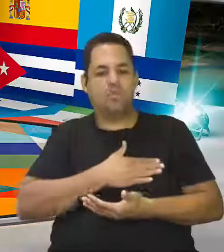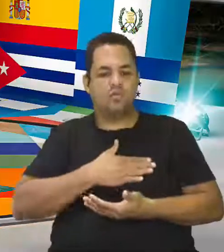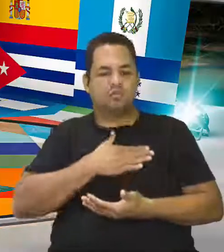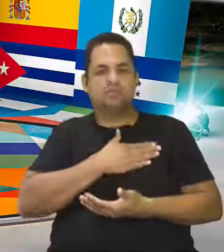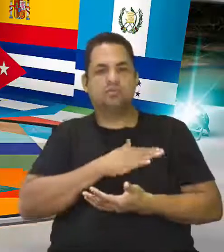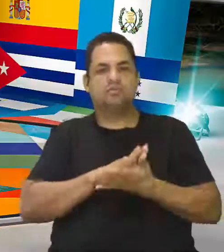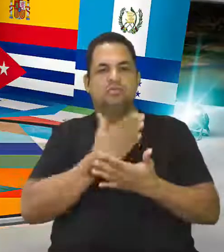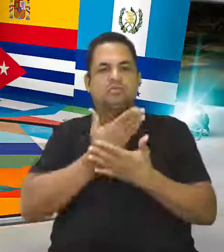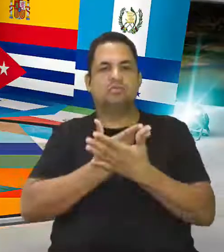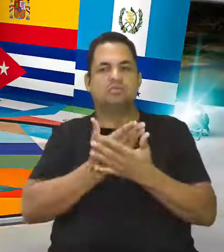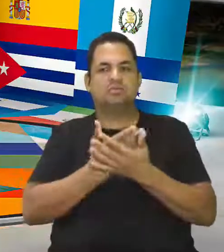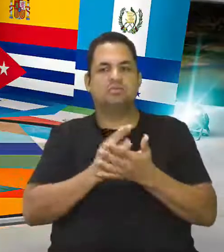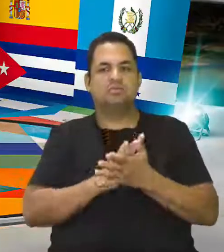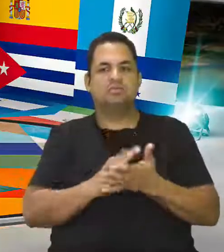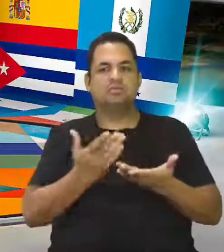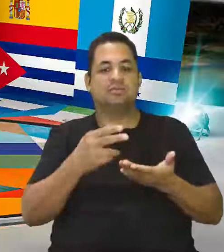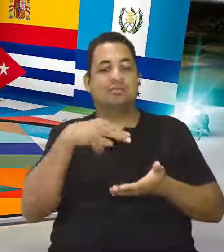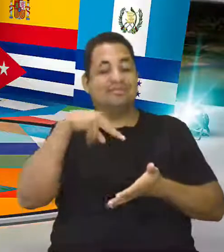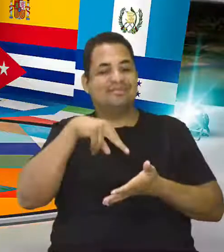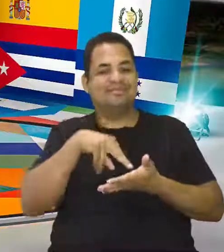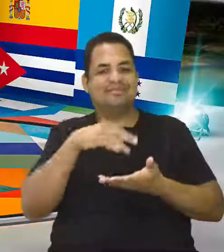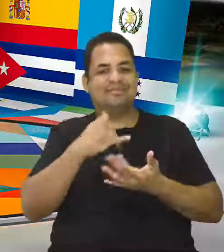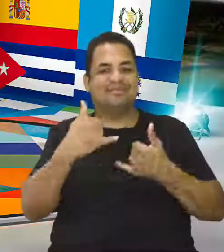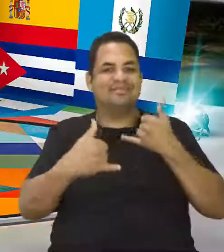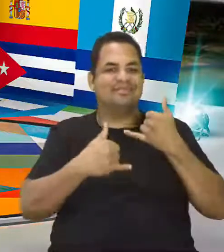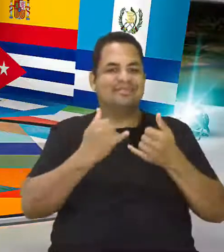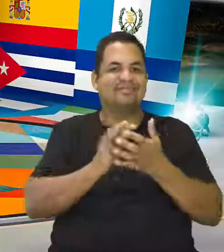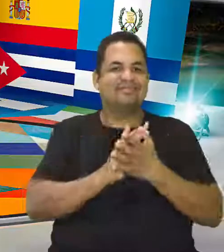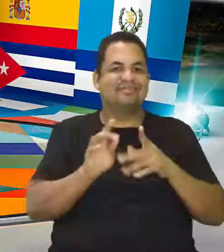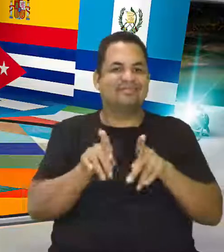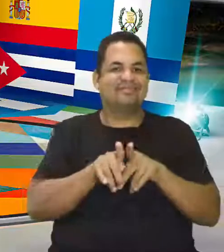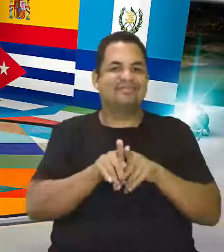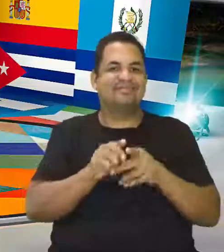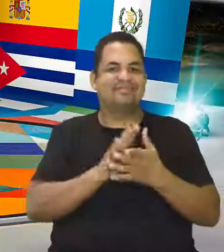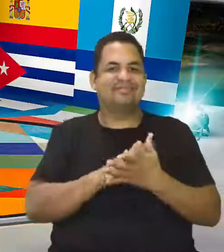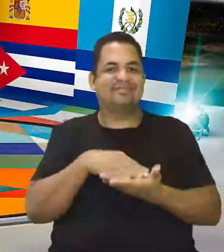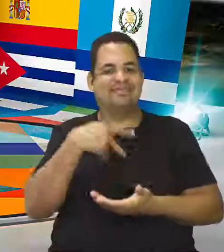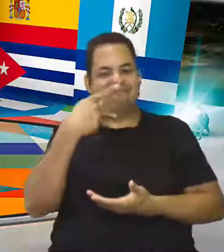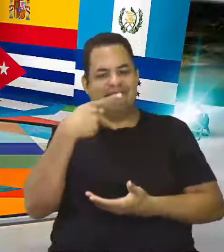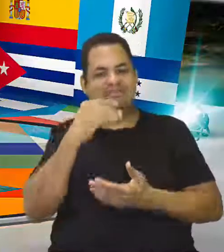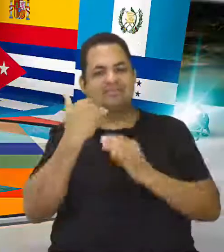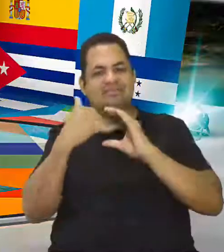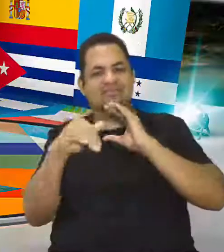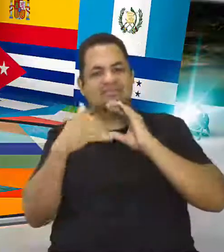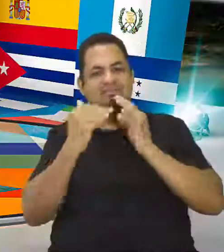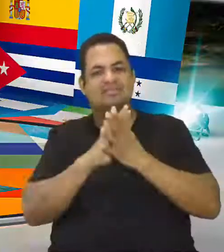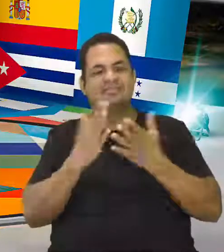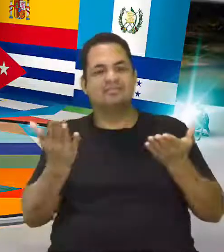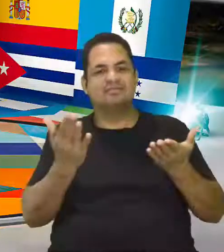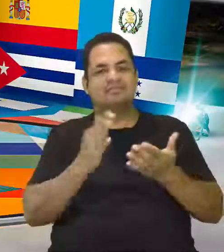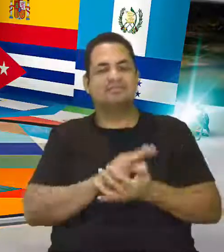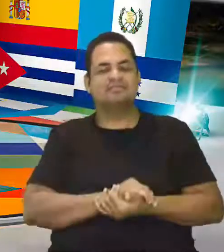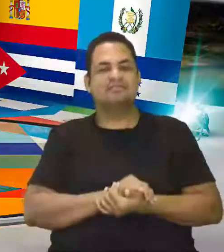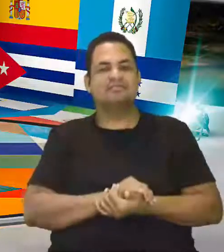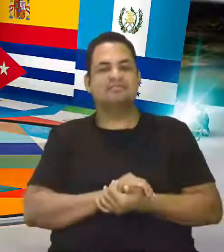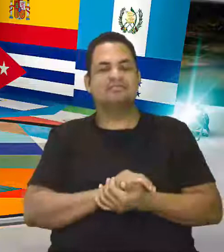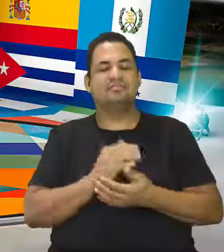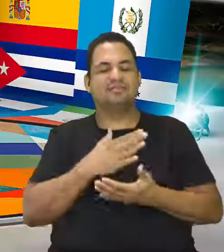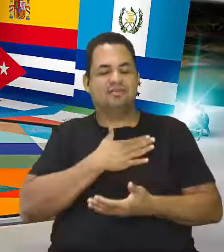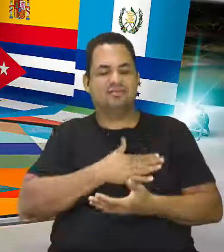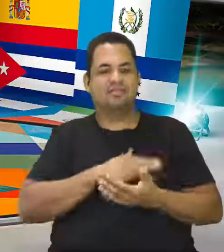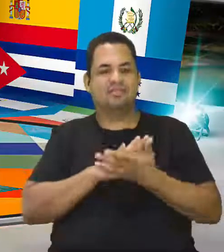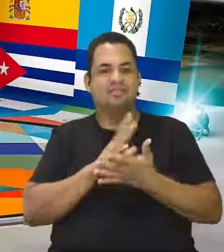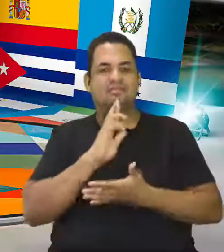aula, que você está se divertindo com a gente também. Deixa um recadinho pra gente que a gente vai ter o maior prazer em responder